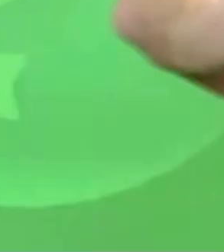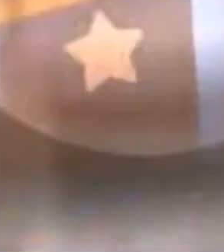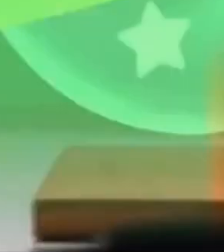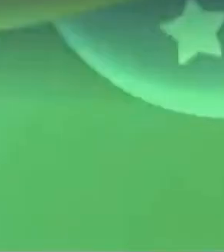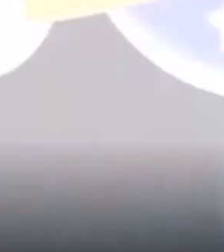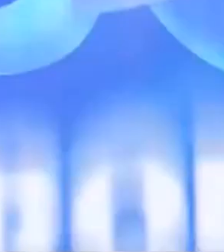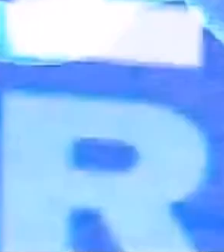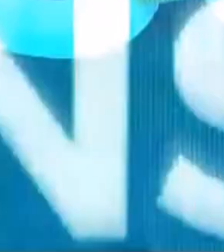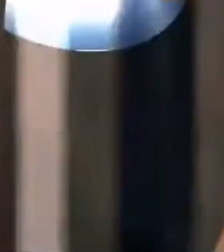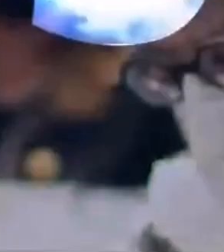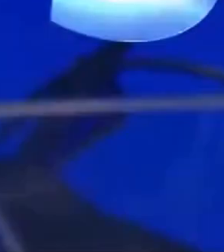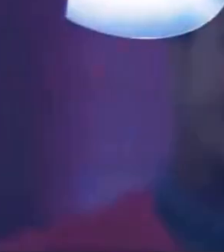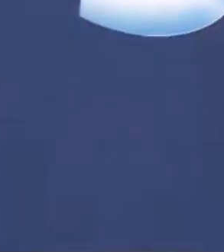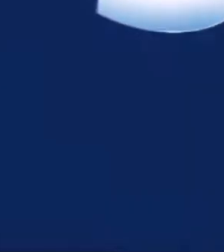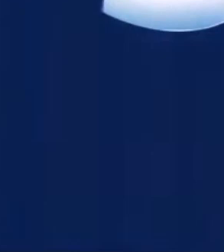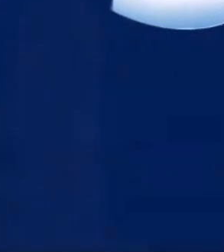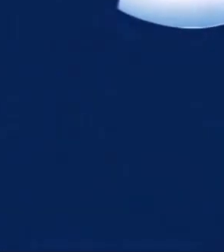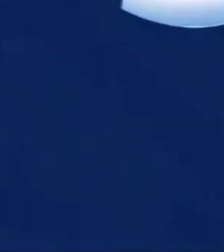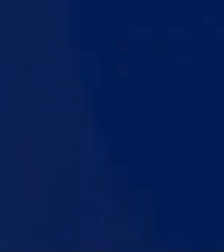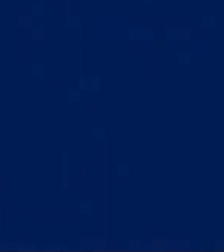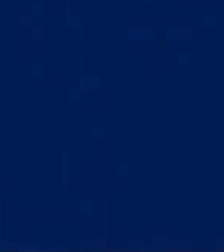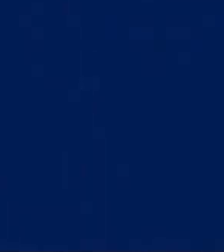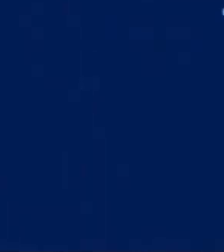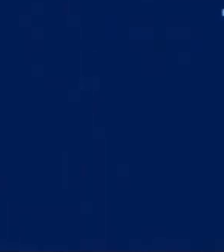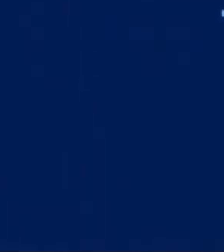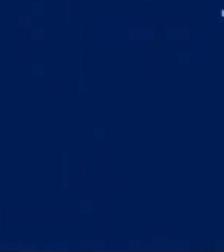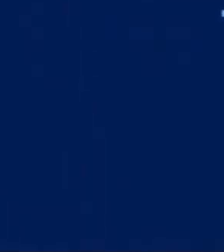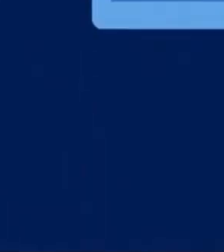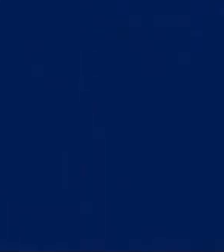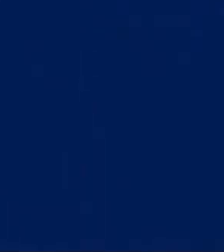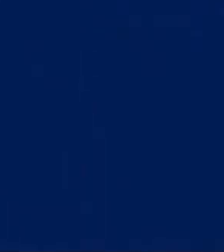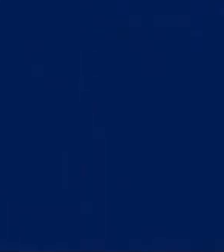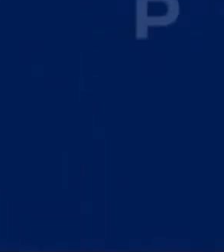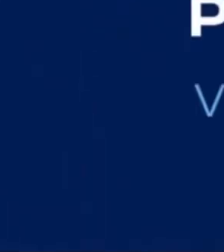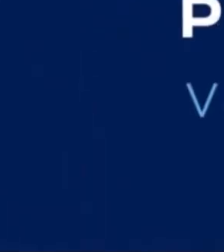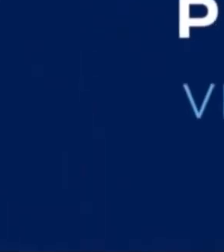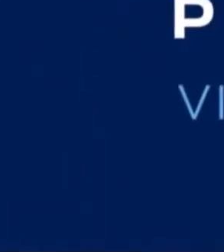Vote Soraya Presidente, a candidata do um imposto só. Soraya.